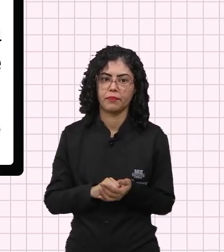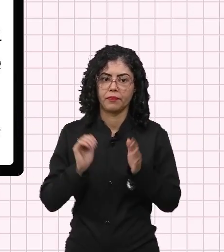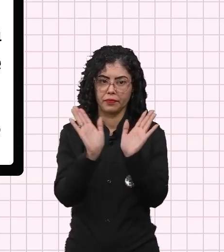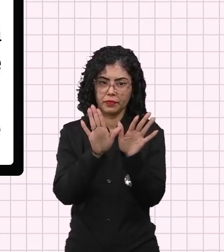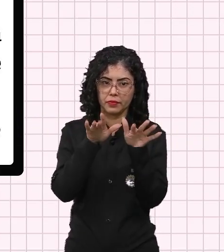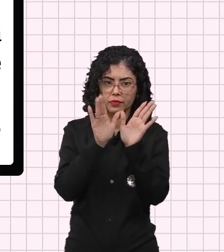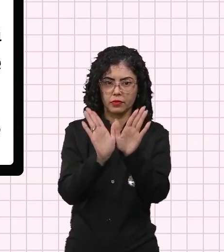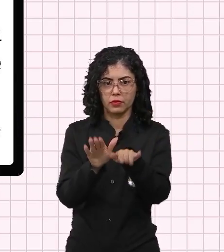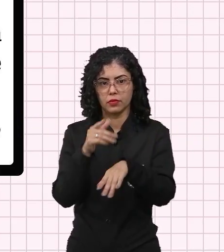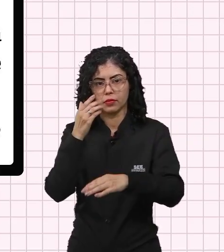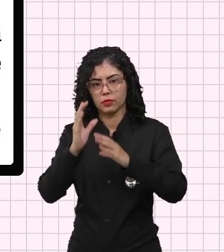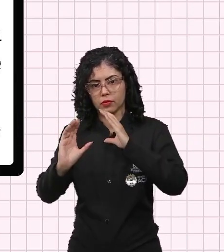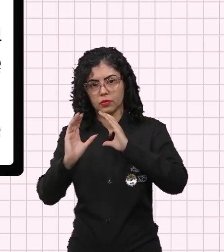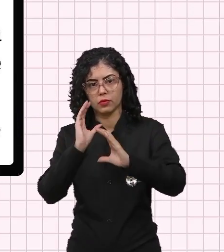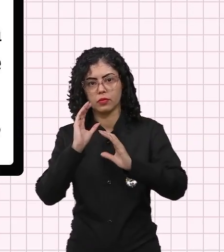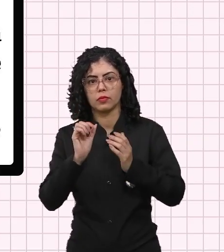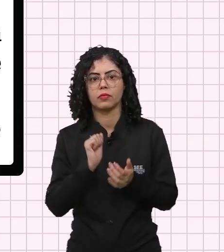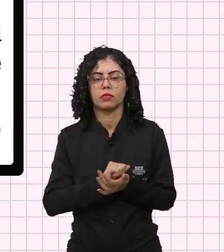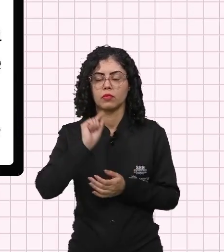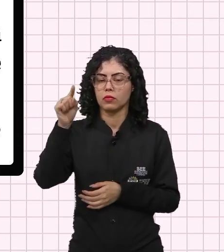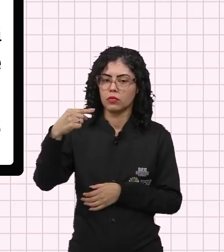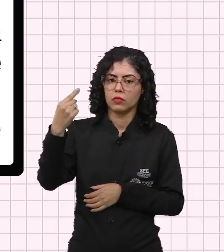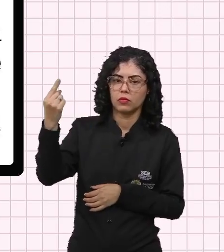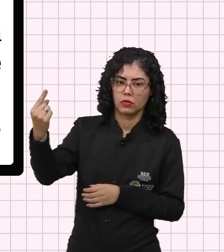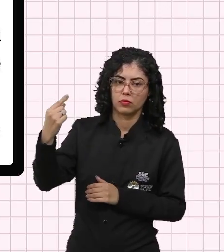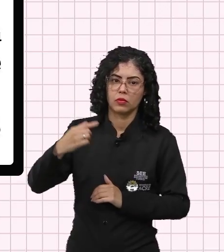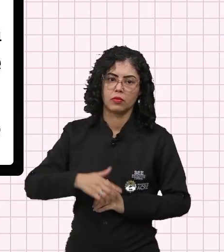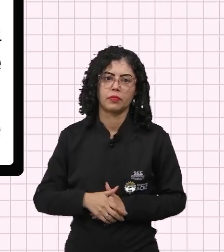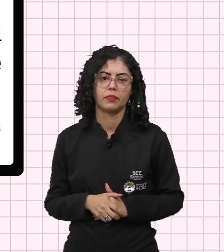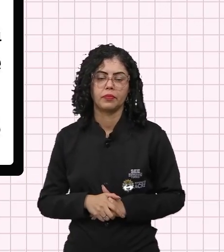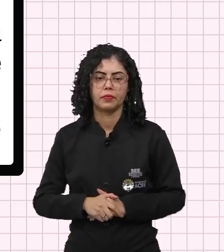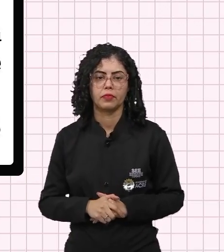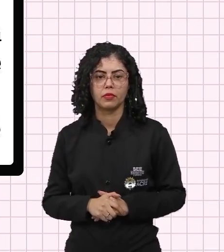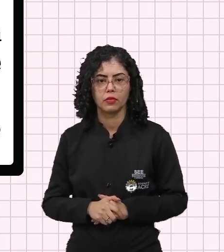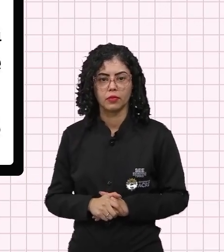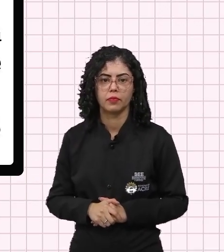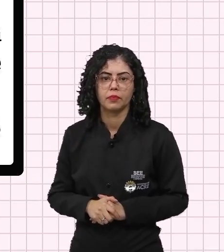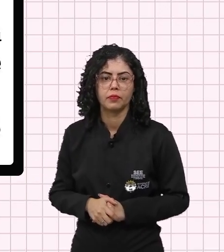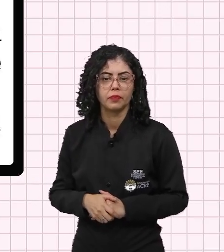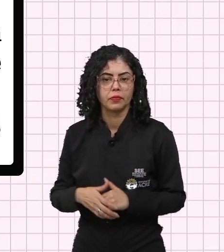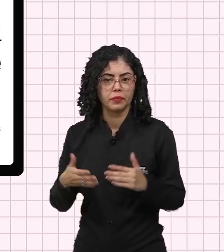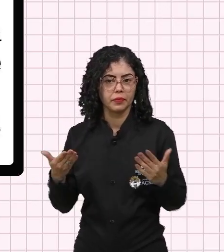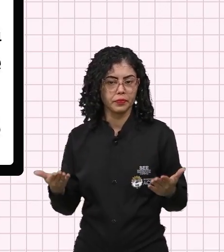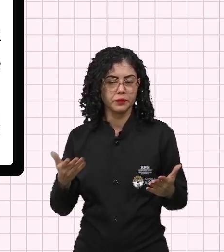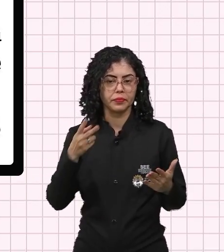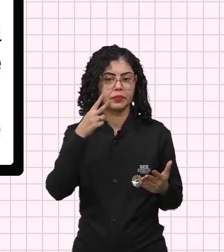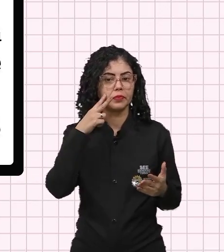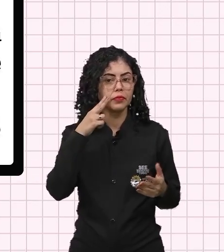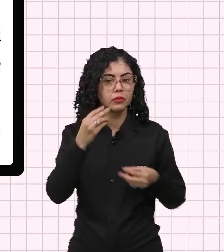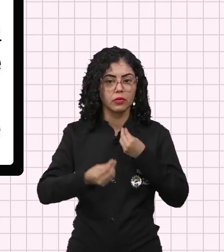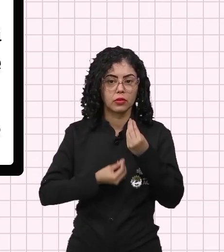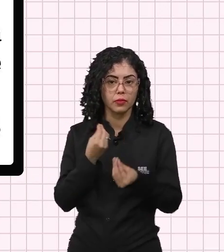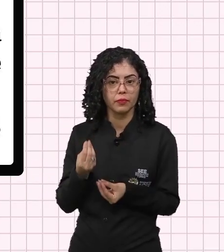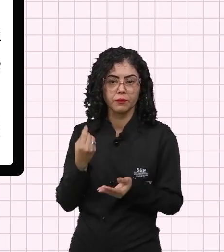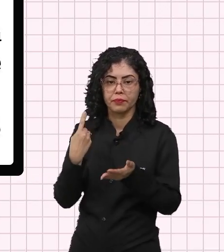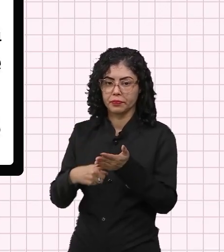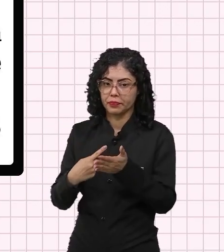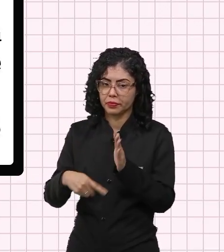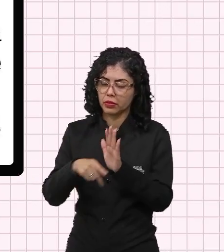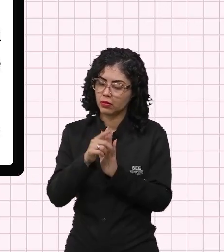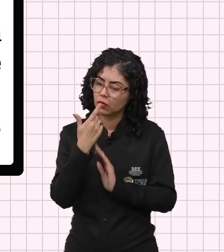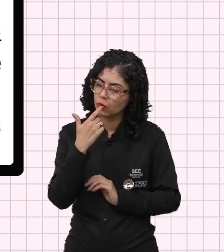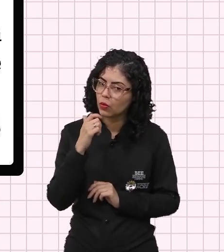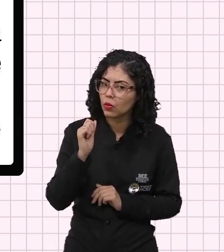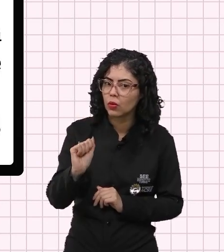sabiá. As aves que aqui gorjeiam, não gorjeiam como lá. Agora nós vamos observar como essas marcas linguísticas